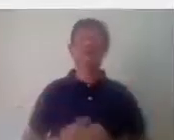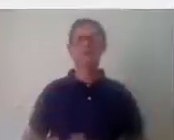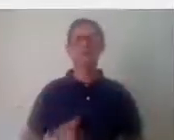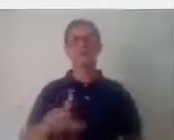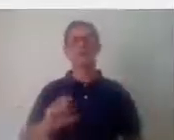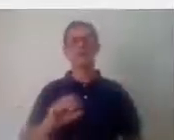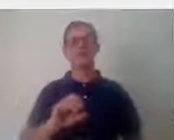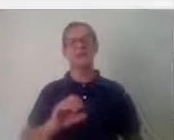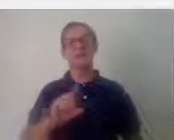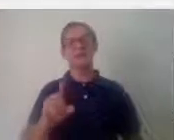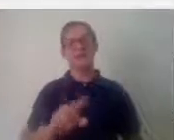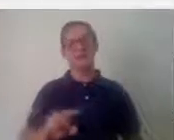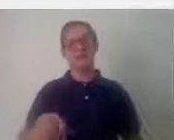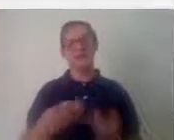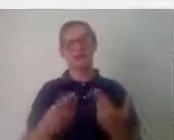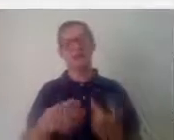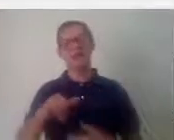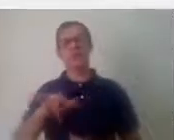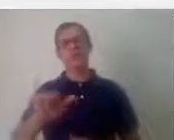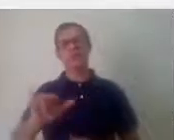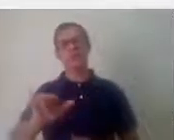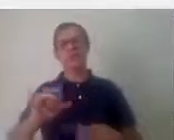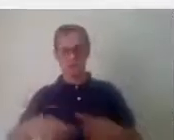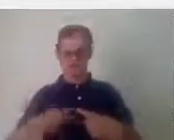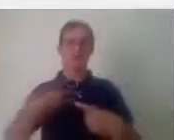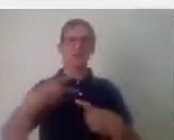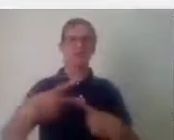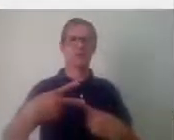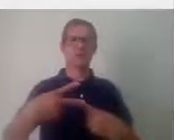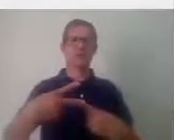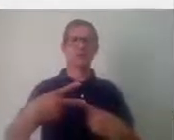é z igual a x ao quadrado